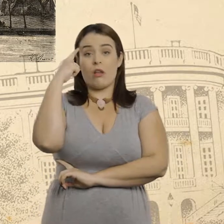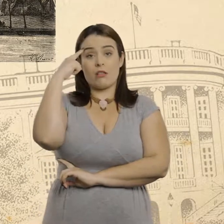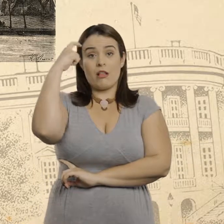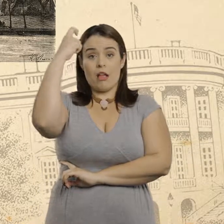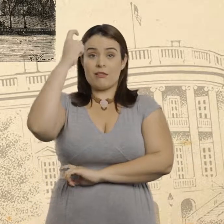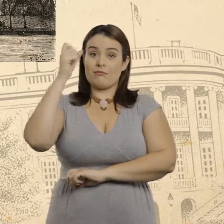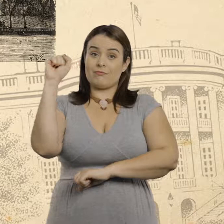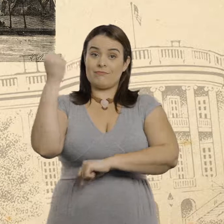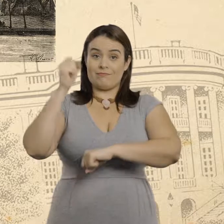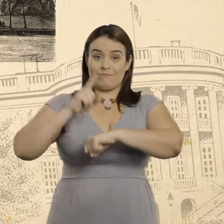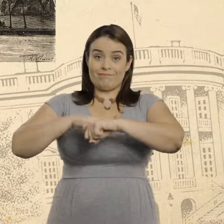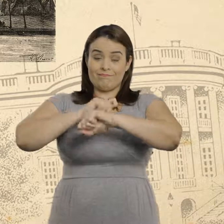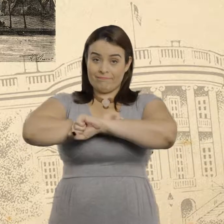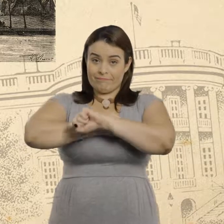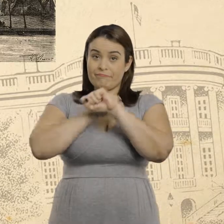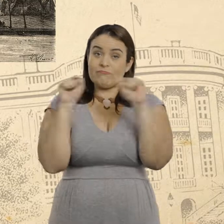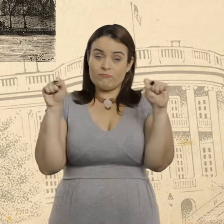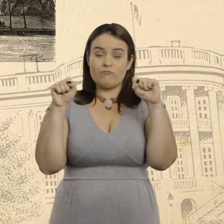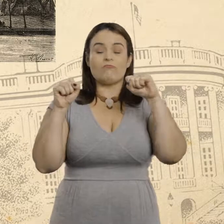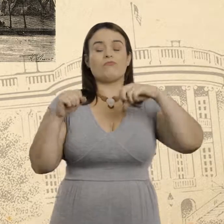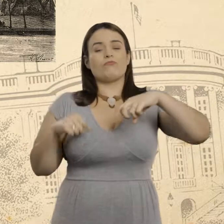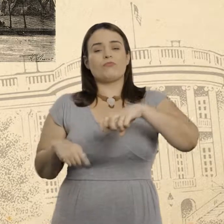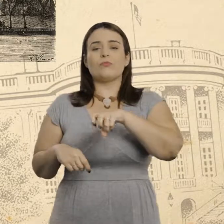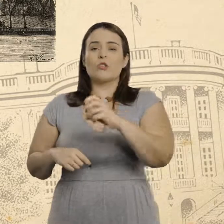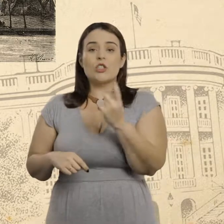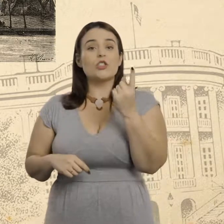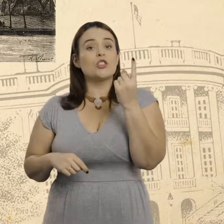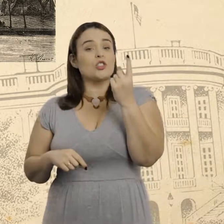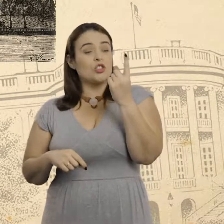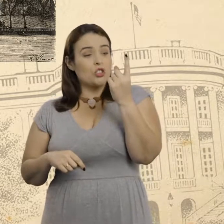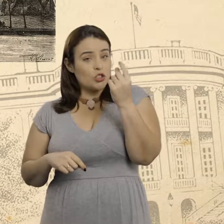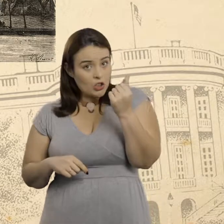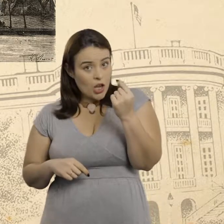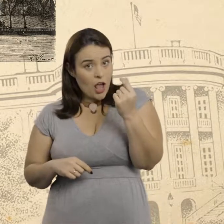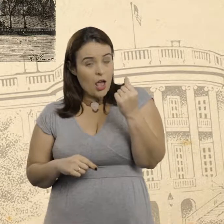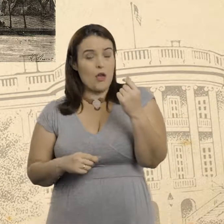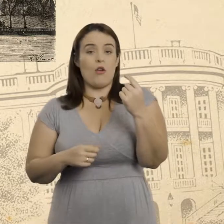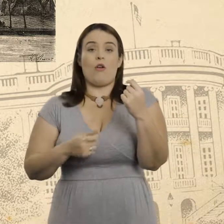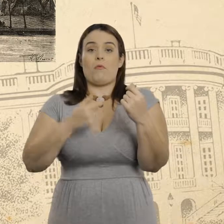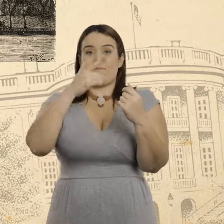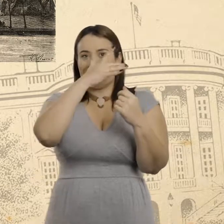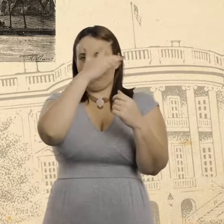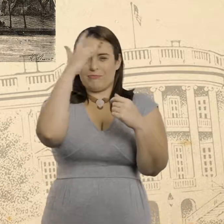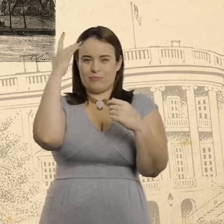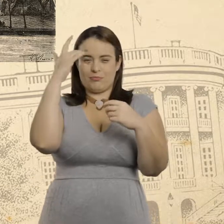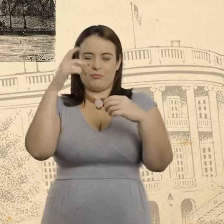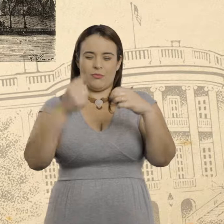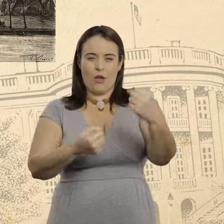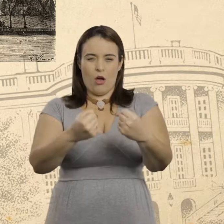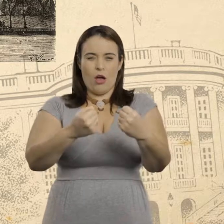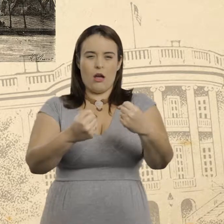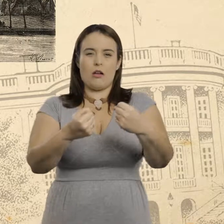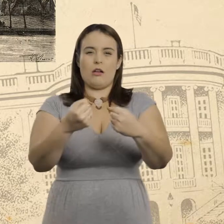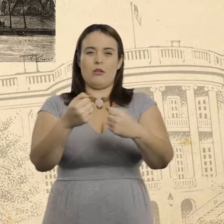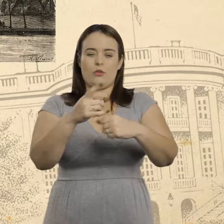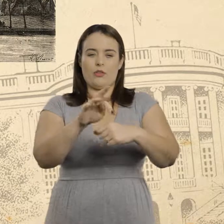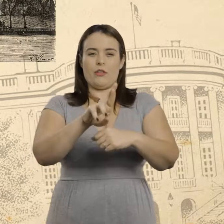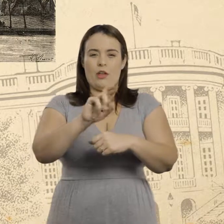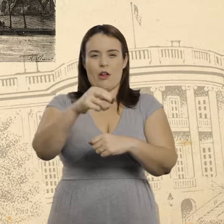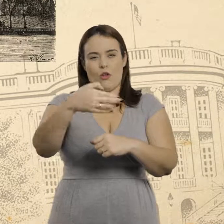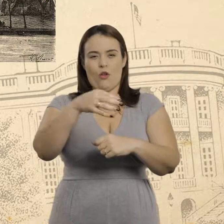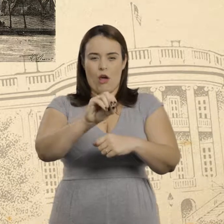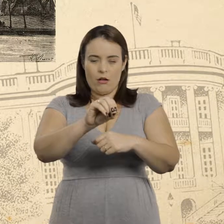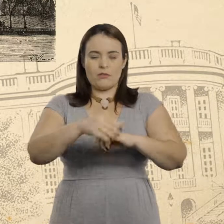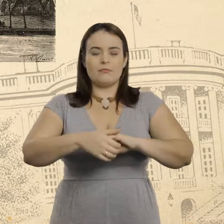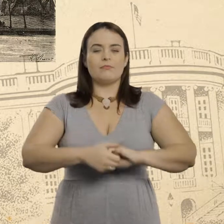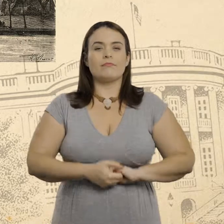ideia e às 8 horas da manhã eles partiram. O Sr. Fogg ofereceu um bom dinheiro para o motorista do trenó. Ele queria que chegassem